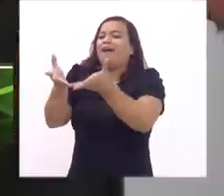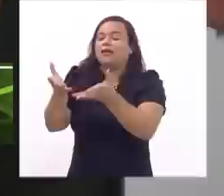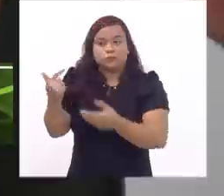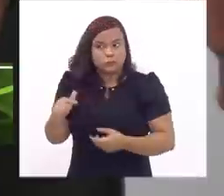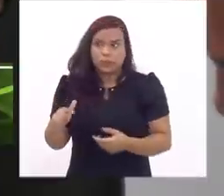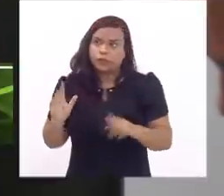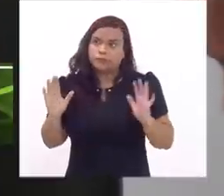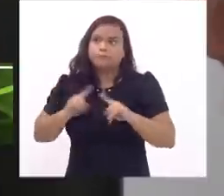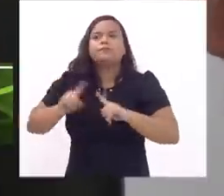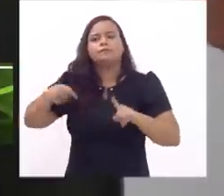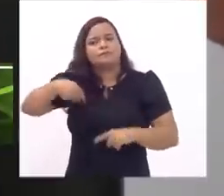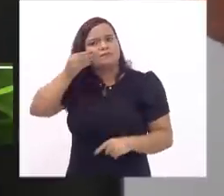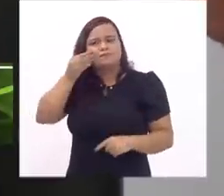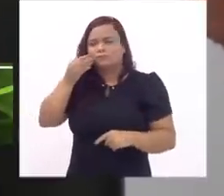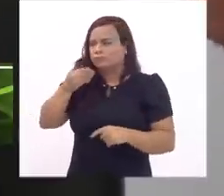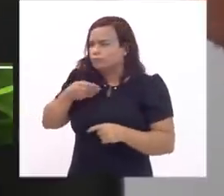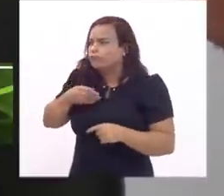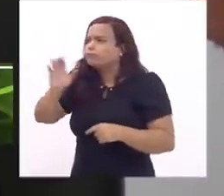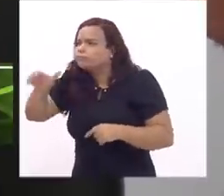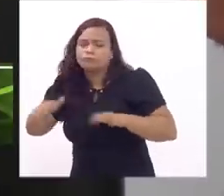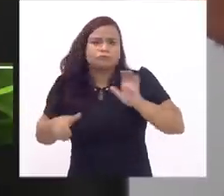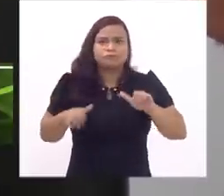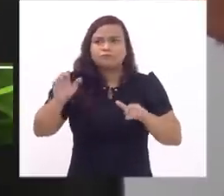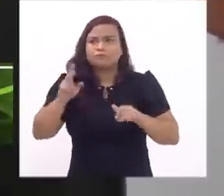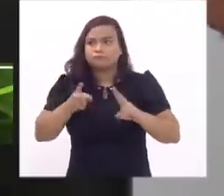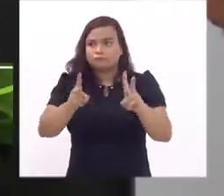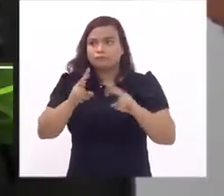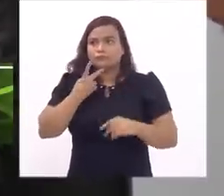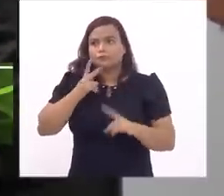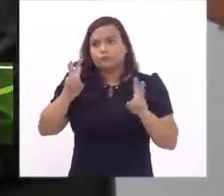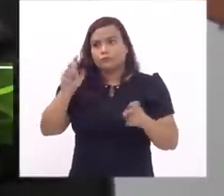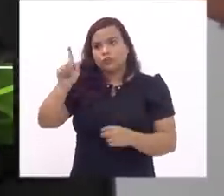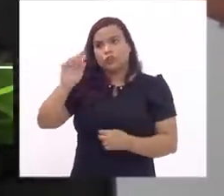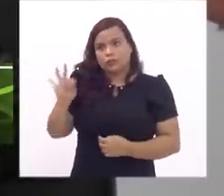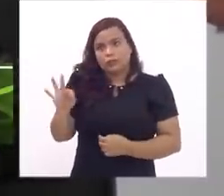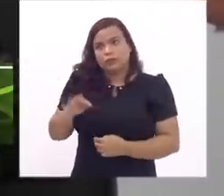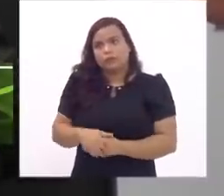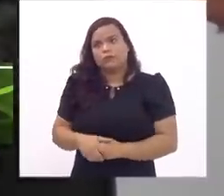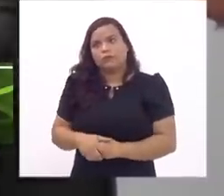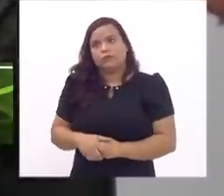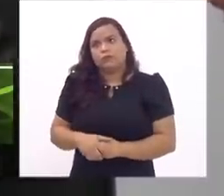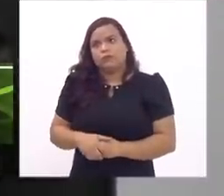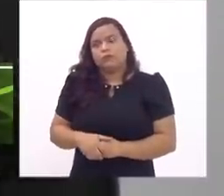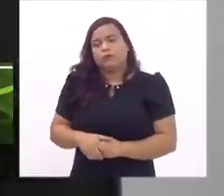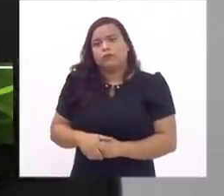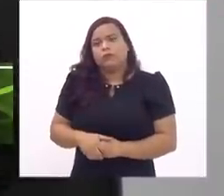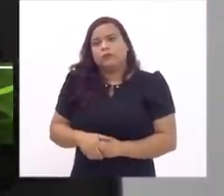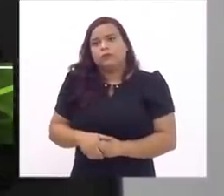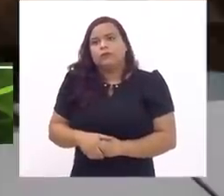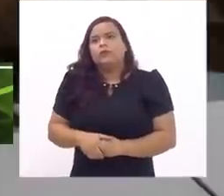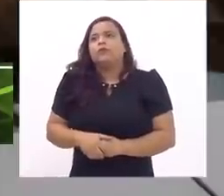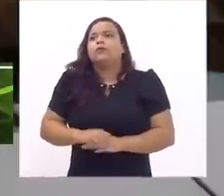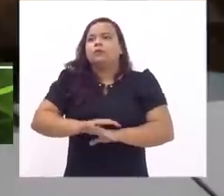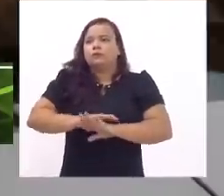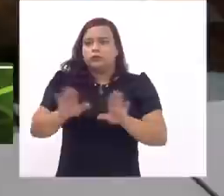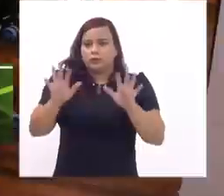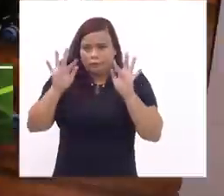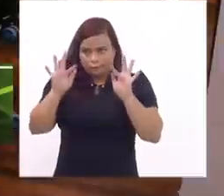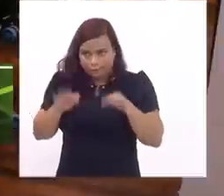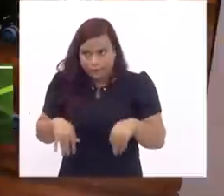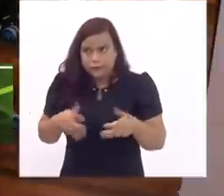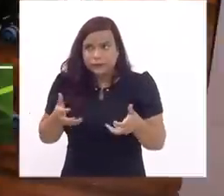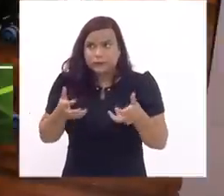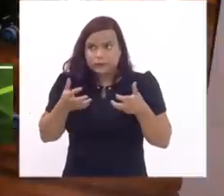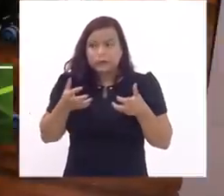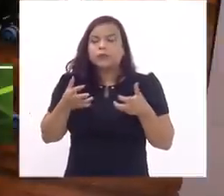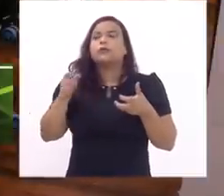falei com o presidente sobre o GT cobrado aqui para os deputados Valdeck e Carlos Mink. Me propõe. Só para a gente finalizar, eu acho que até para dar uma direção.